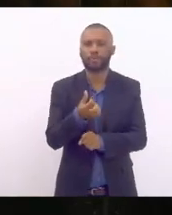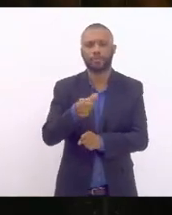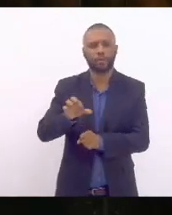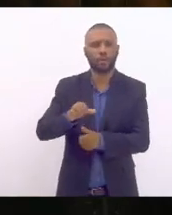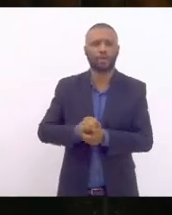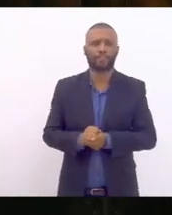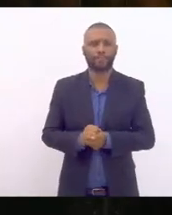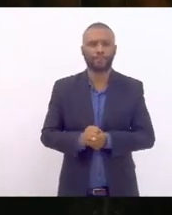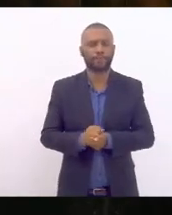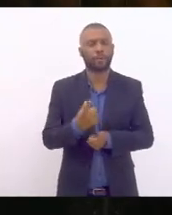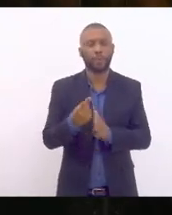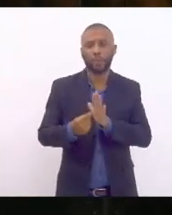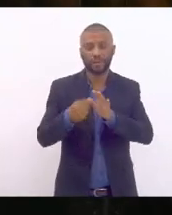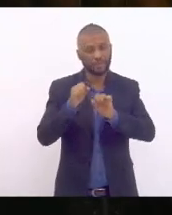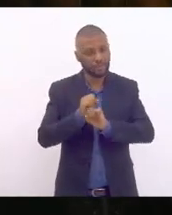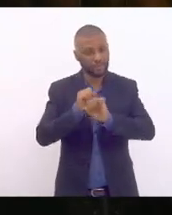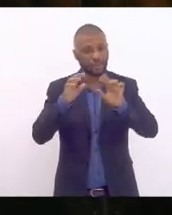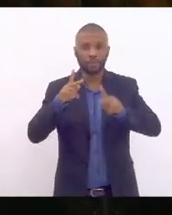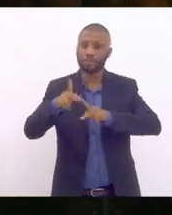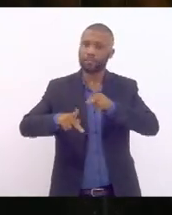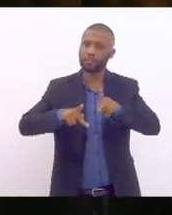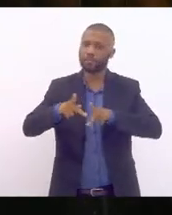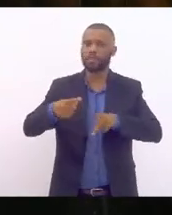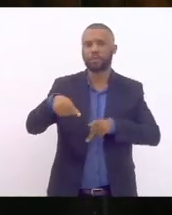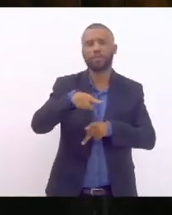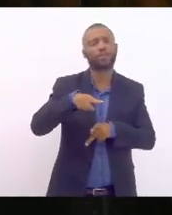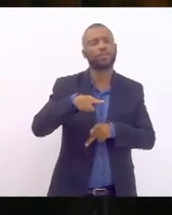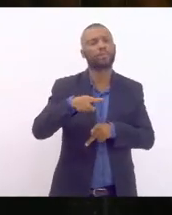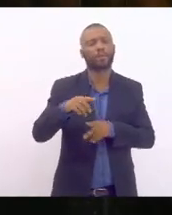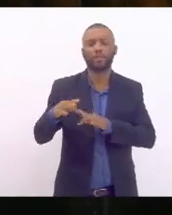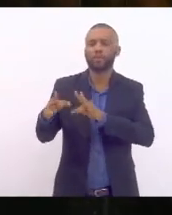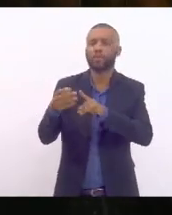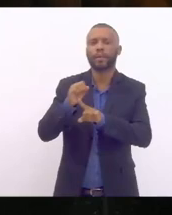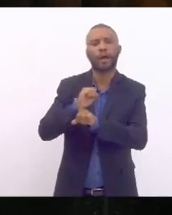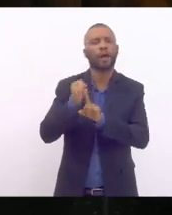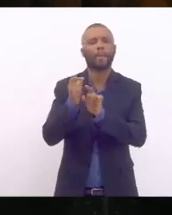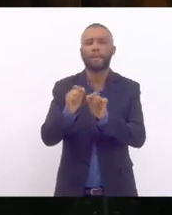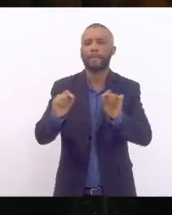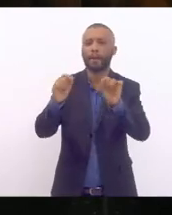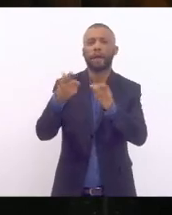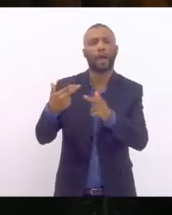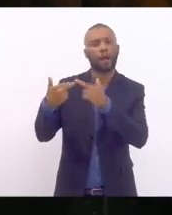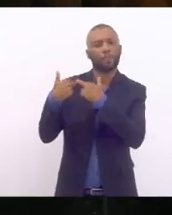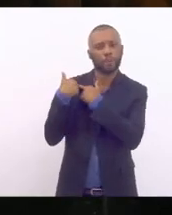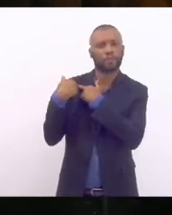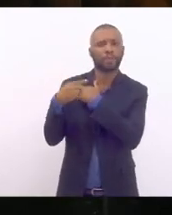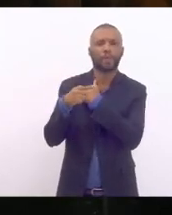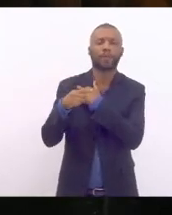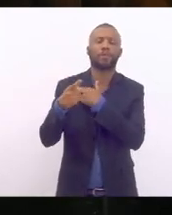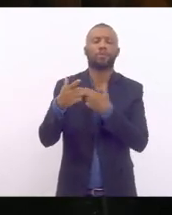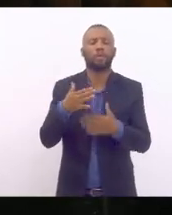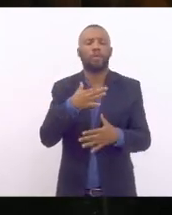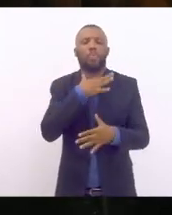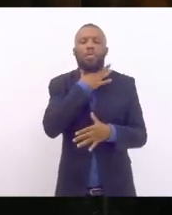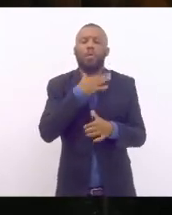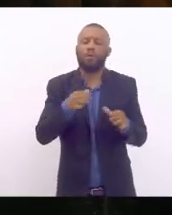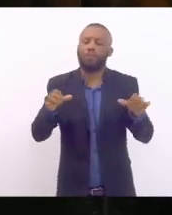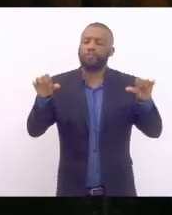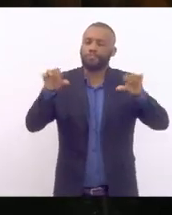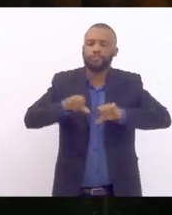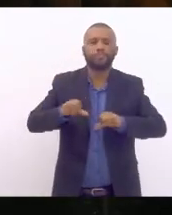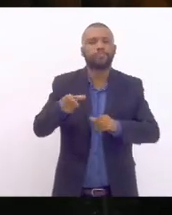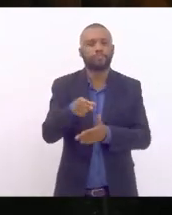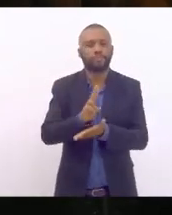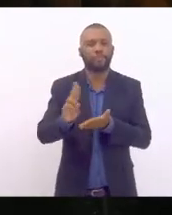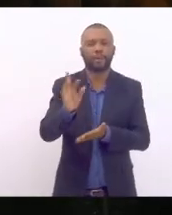devemos deixar bem claro para a população para toda a sociedade que a responsabilidade do colapso das